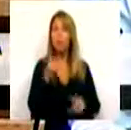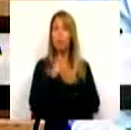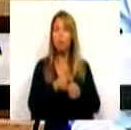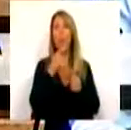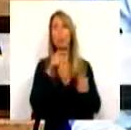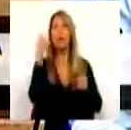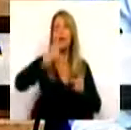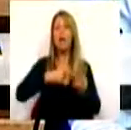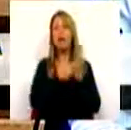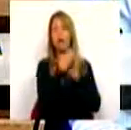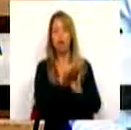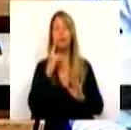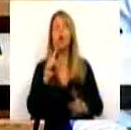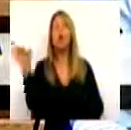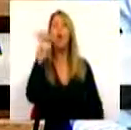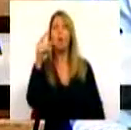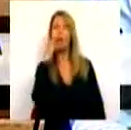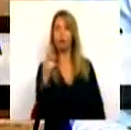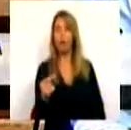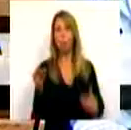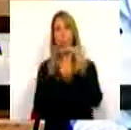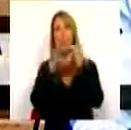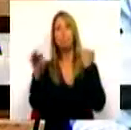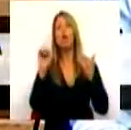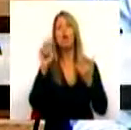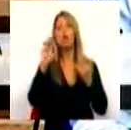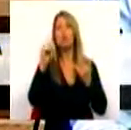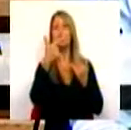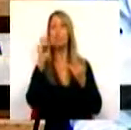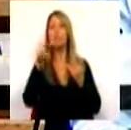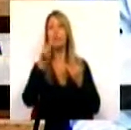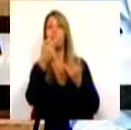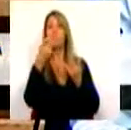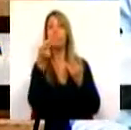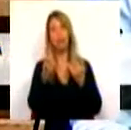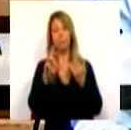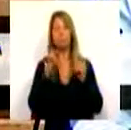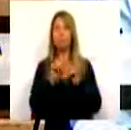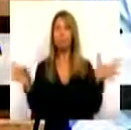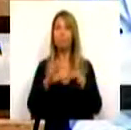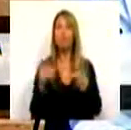Quarto verbo, o verbo sustentar, aqui numa perspectiva mais económico-financeira.